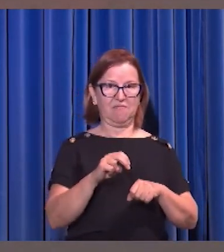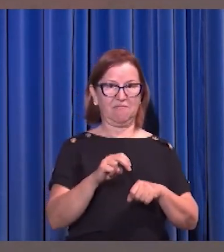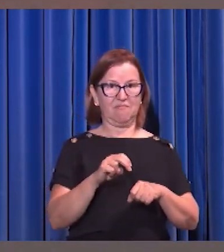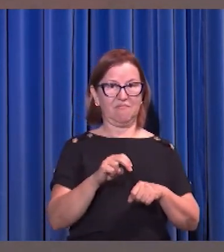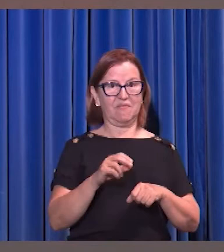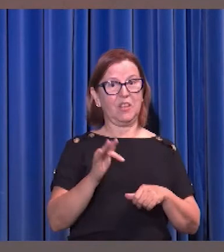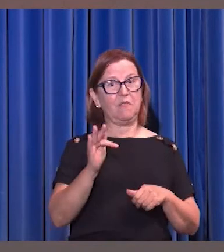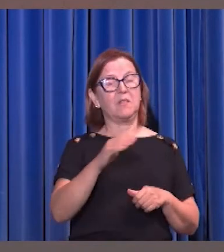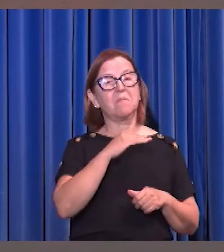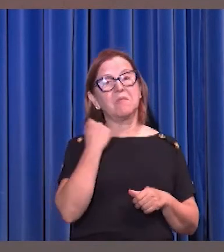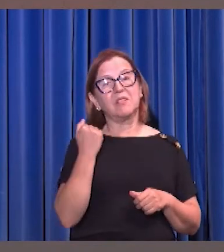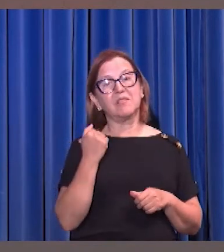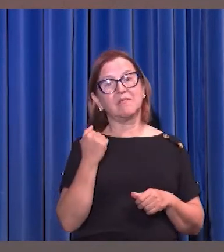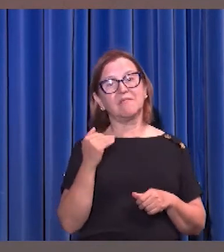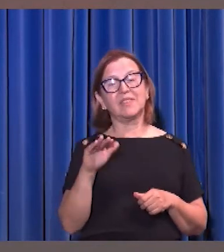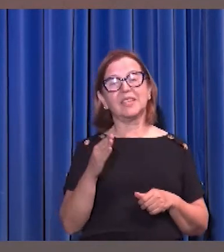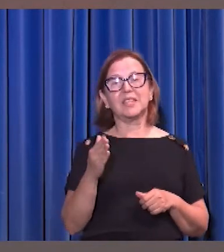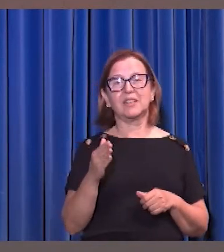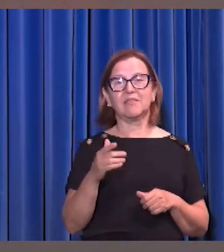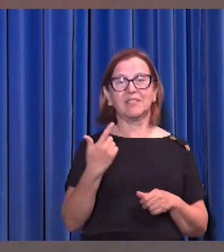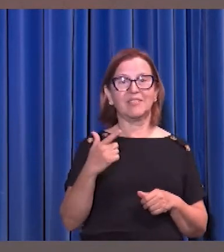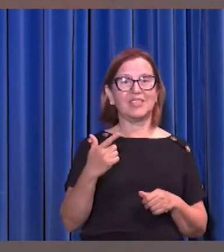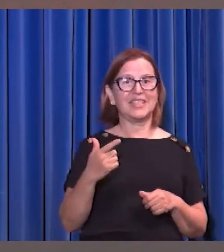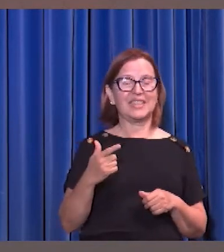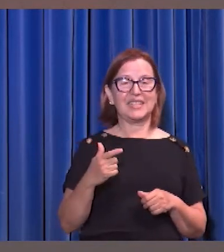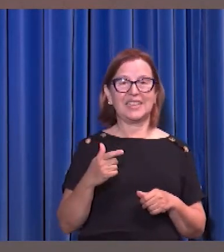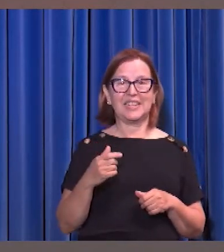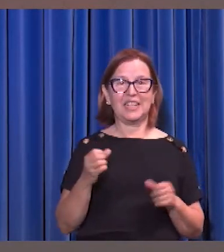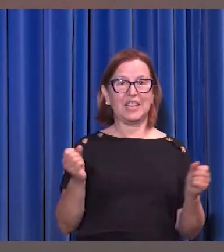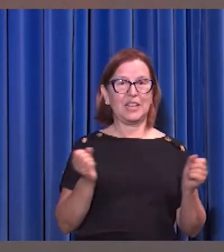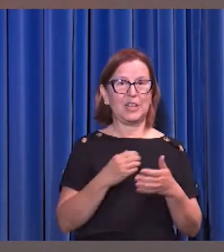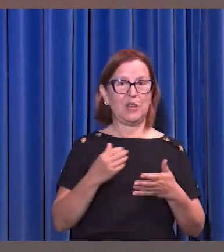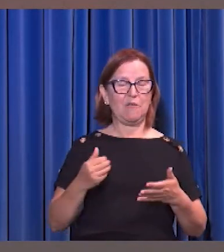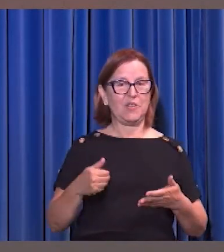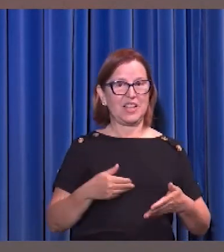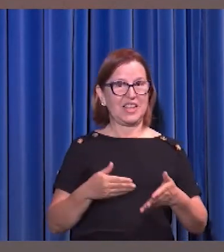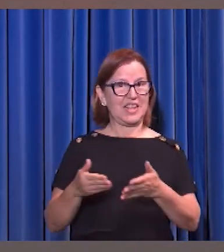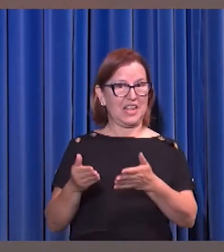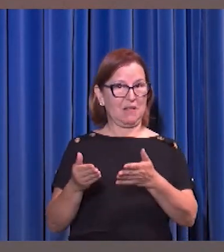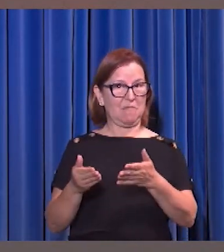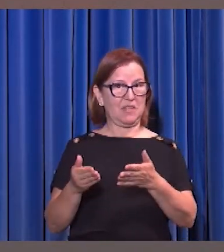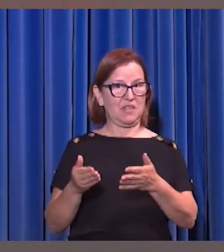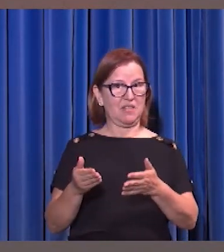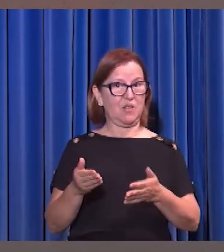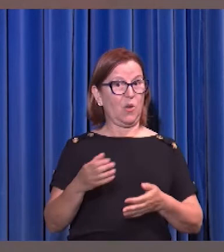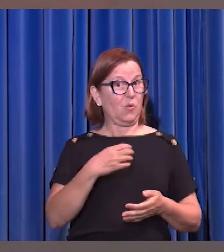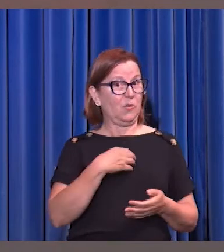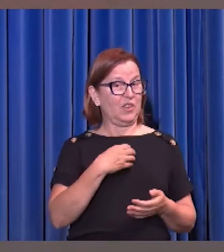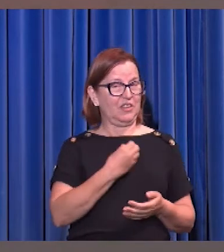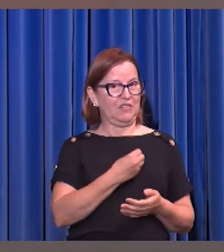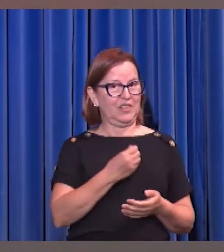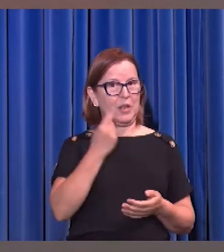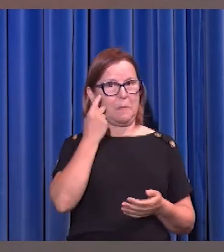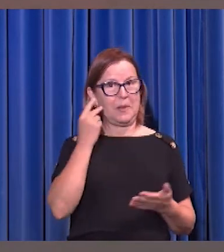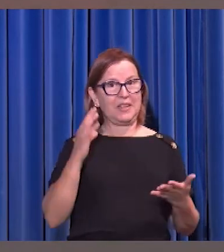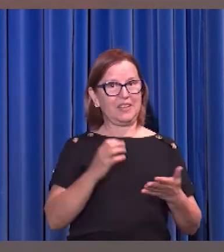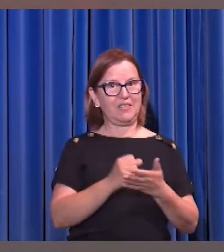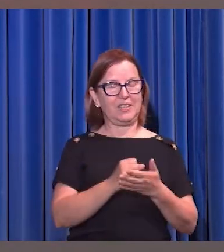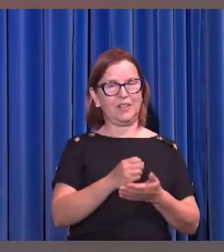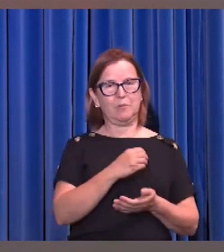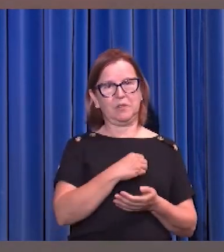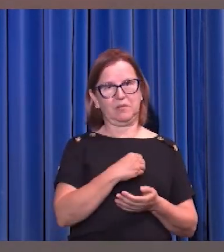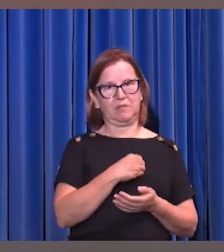qual a conclusão? Não existe nenhum novo caminho ou estilo de vida para a salvação do pecador, a não